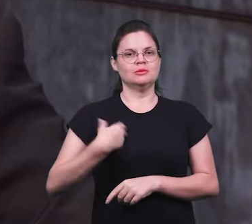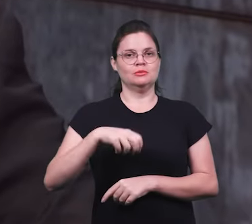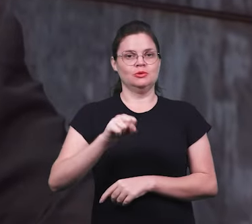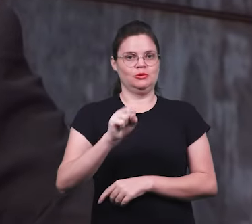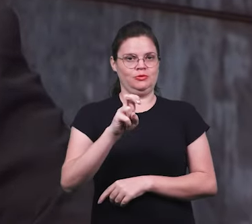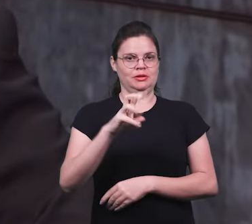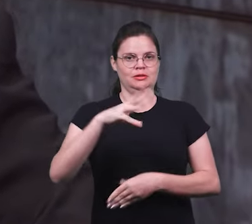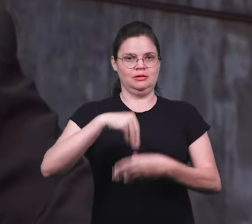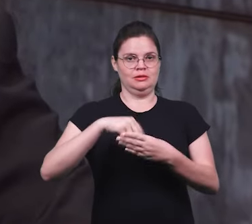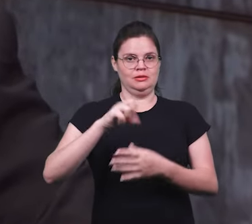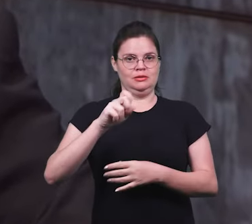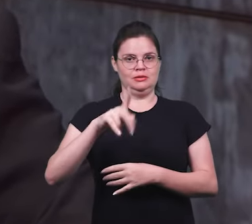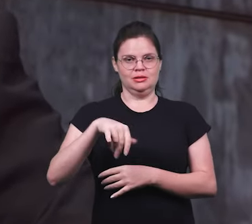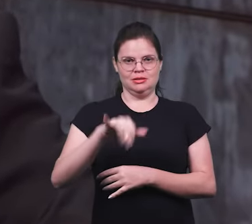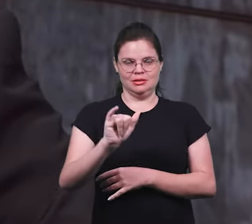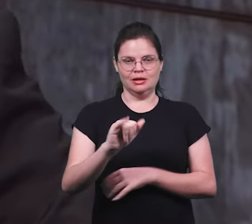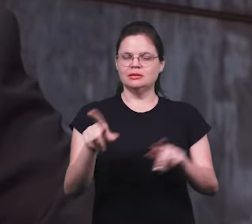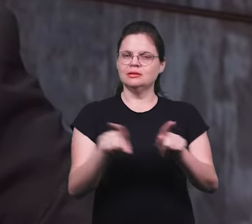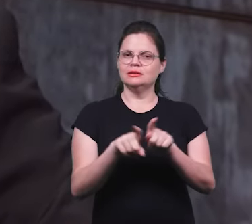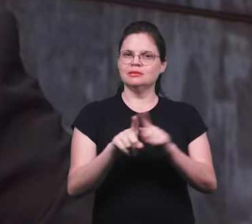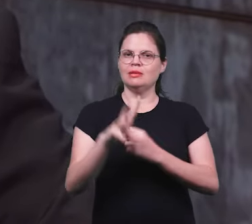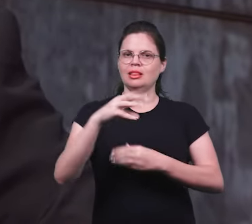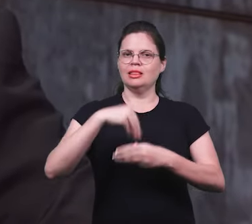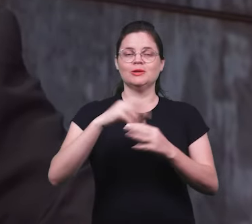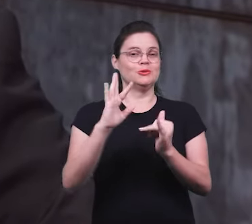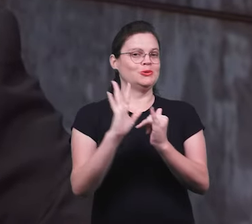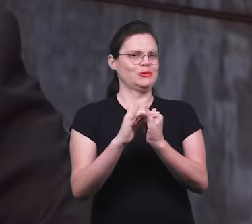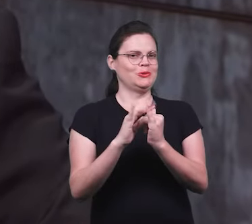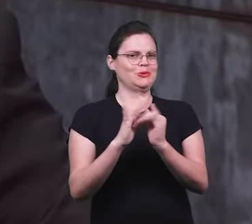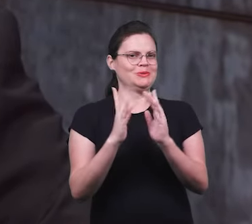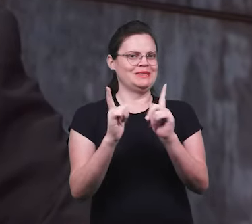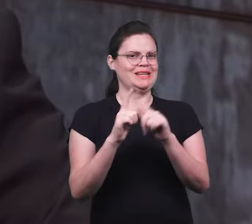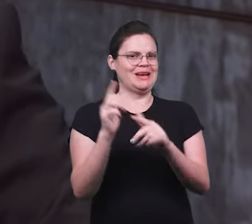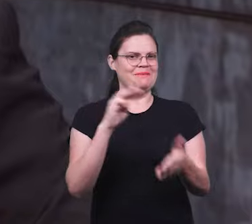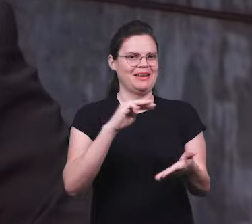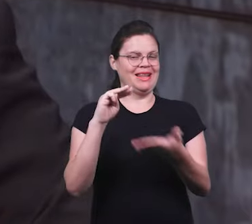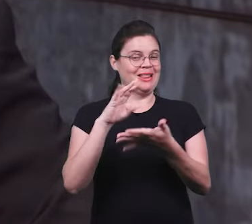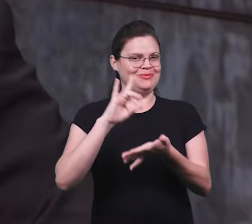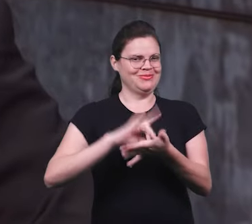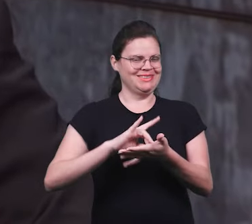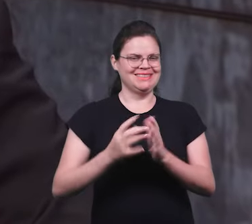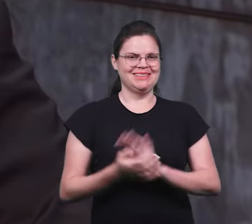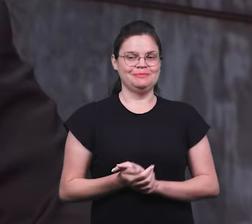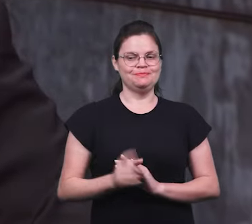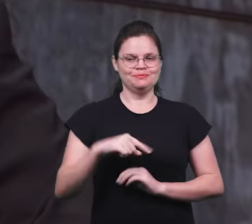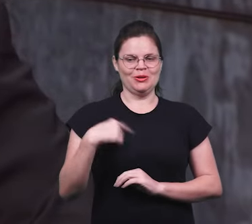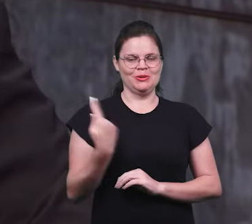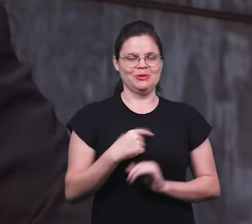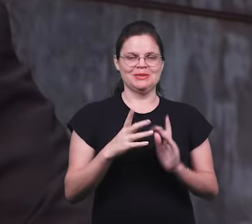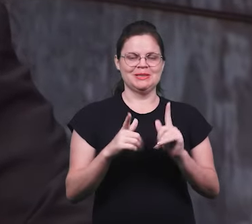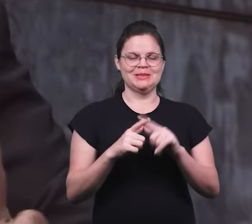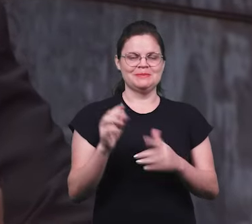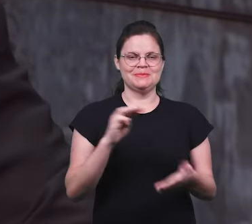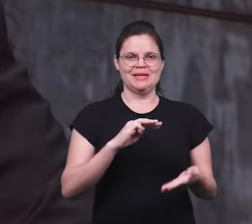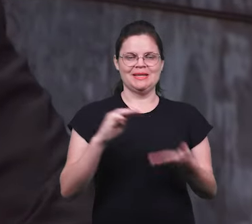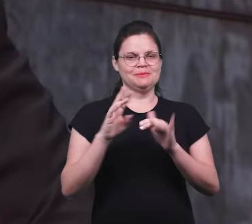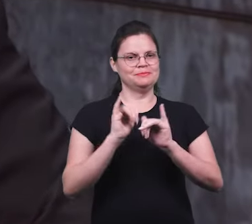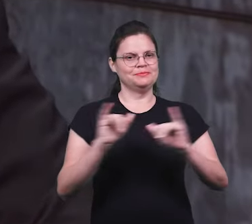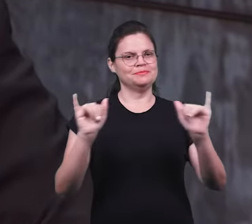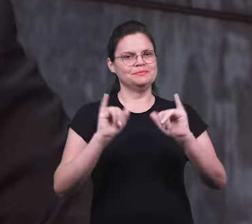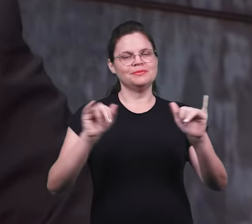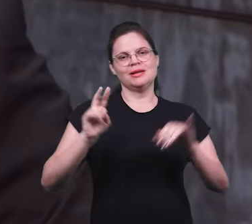Sky Nova Parabólica e também no canal oficial da Igreja Cristã Maranata no